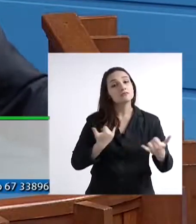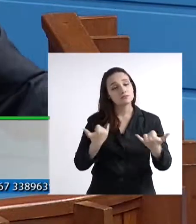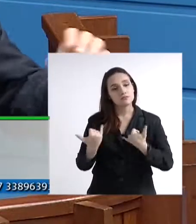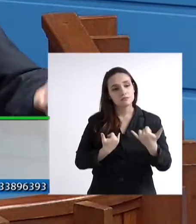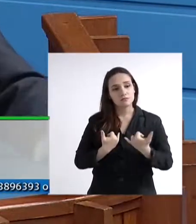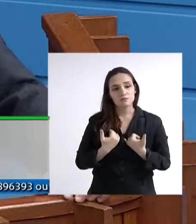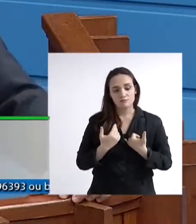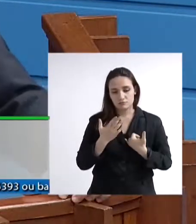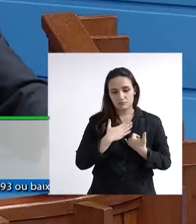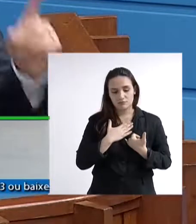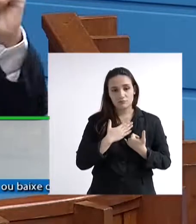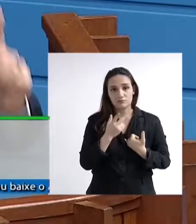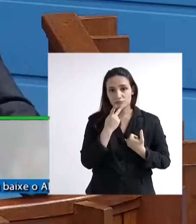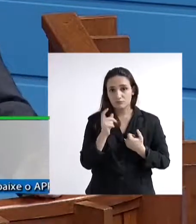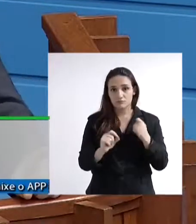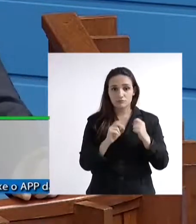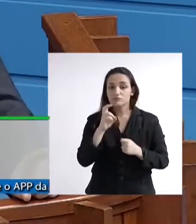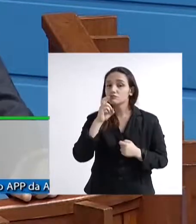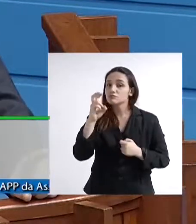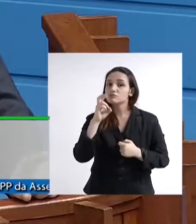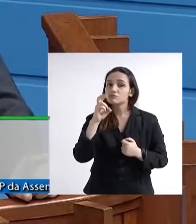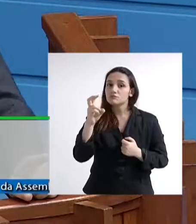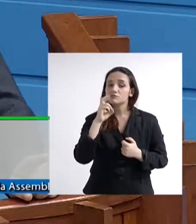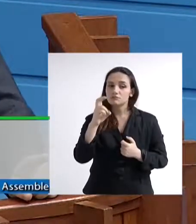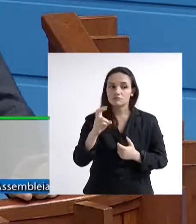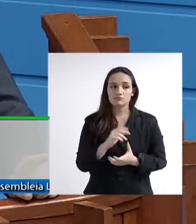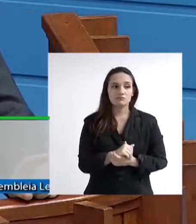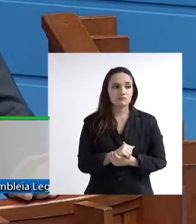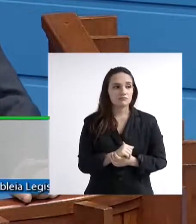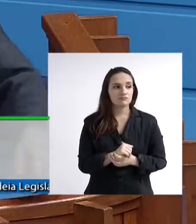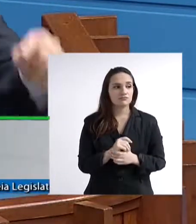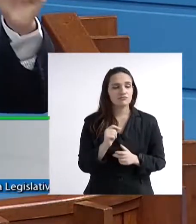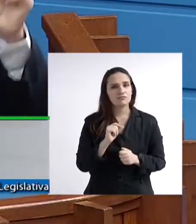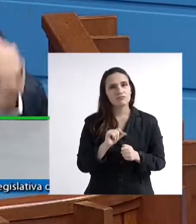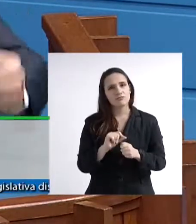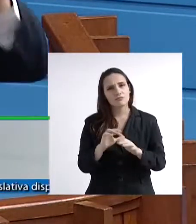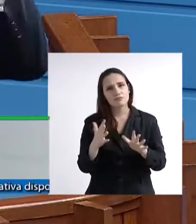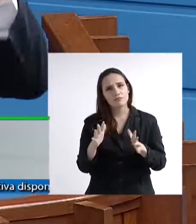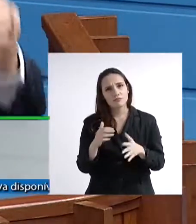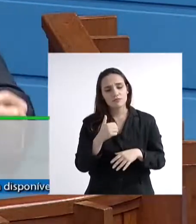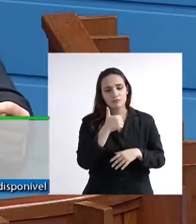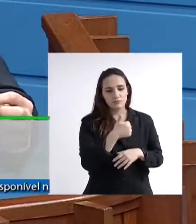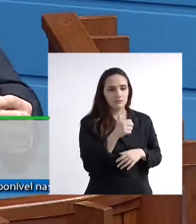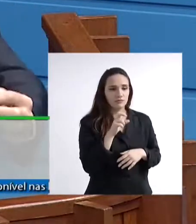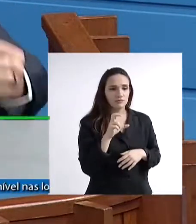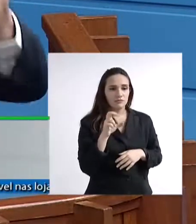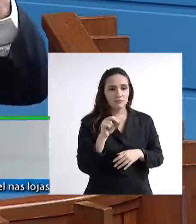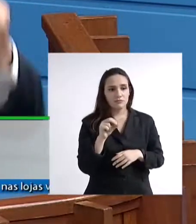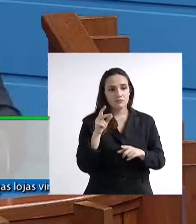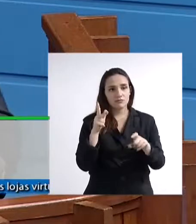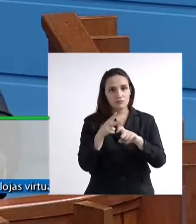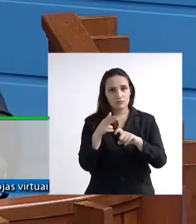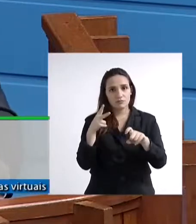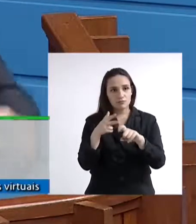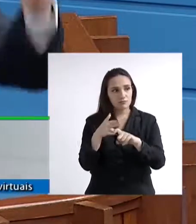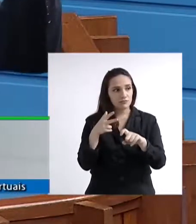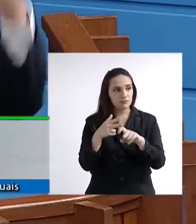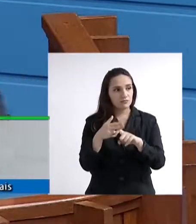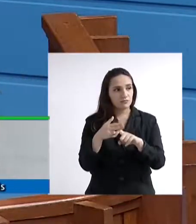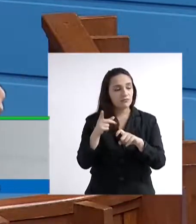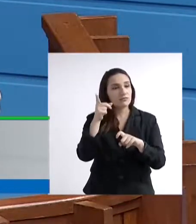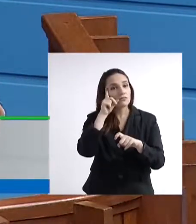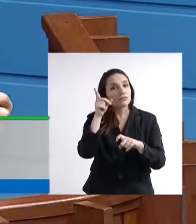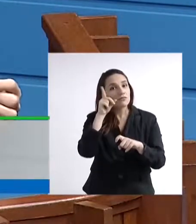a Santa Casa de Campo Grande realiza uma média de 150 cirurgias